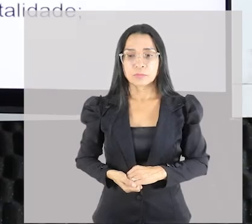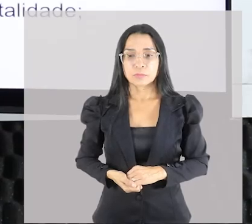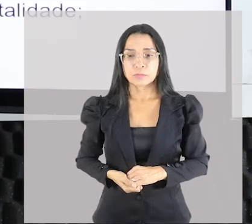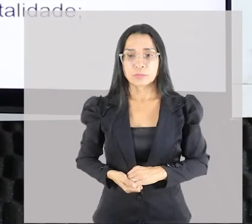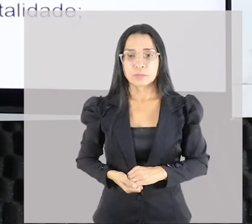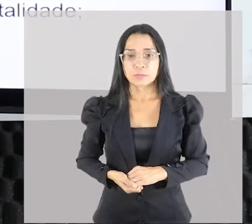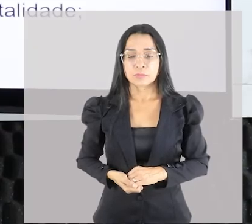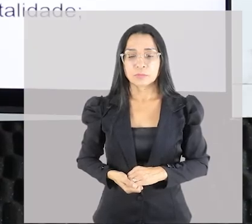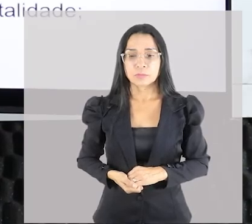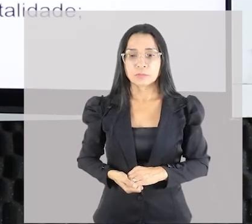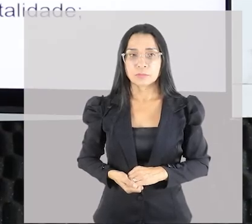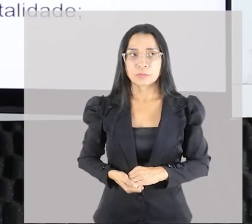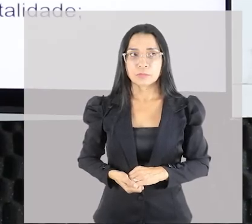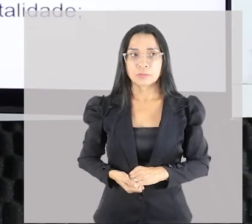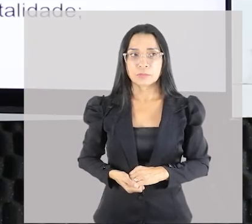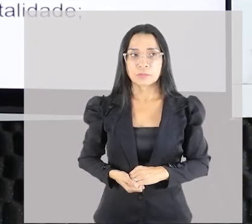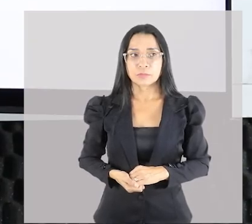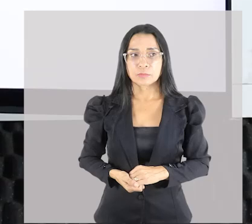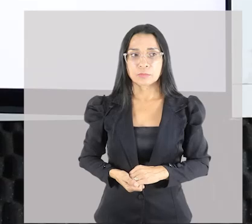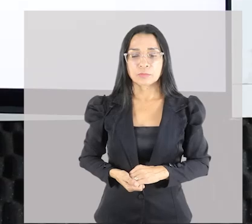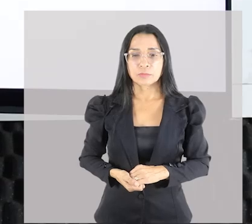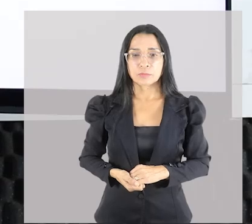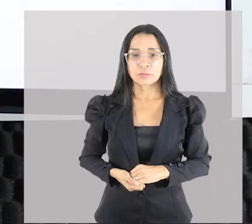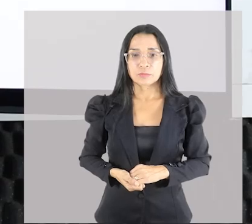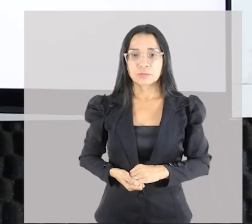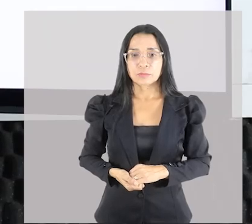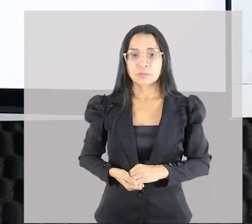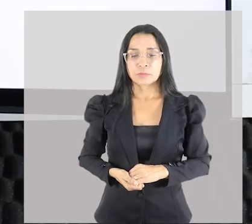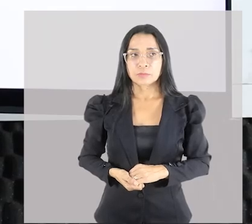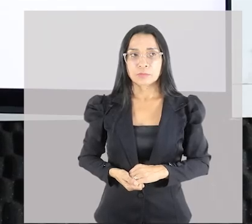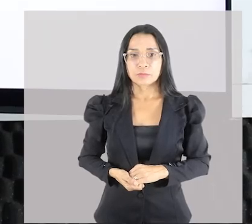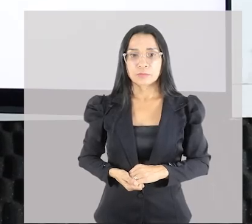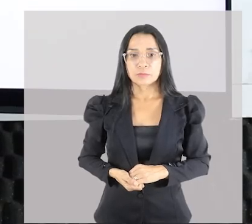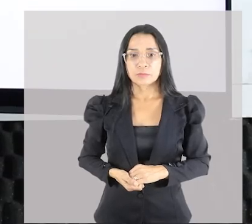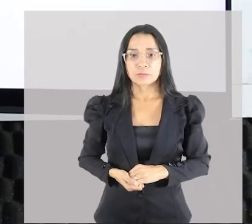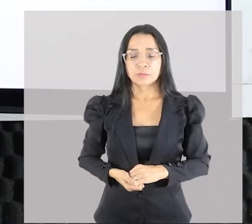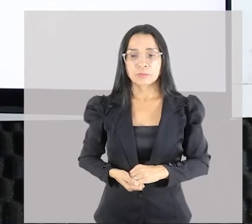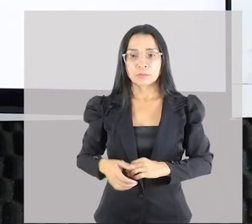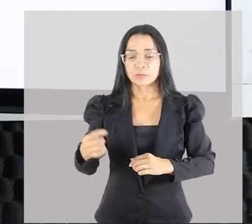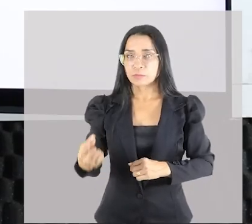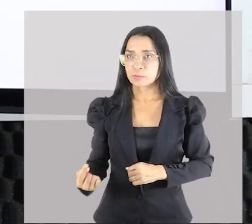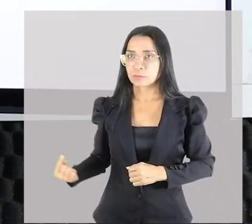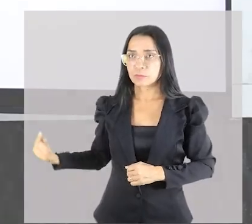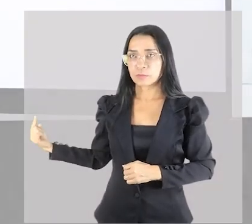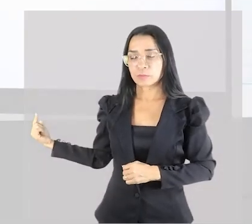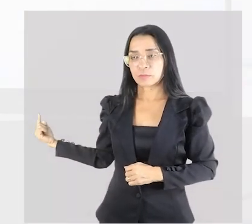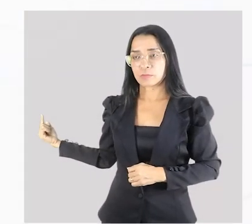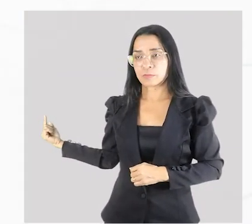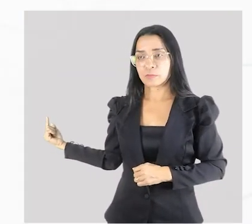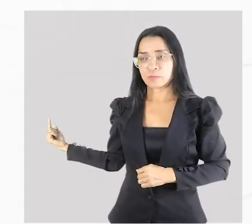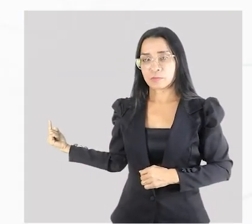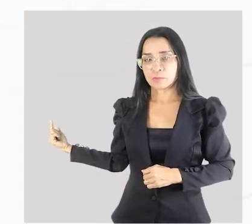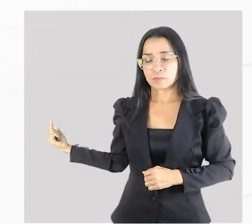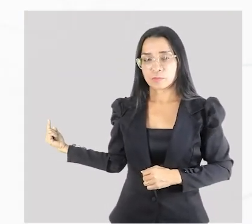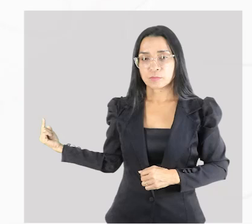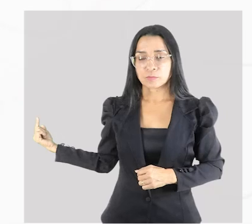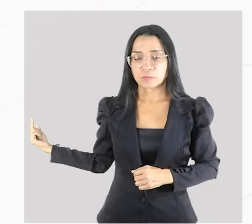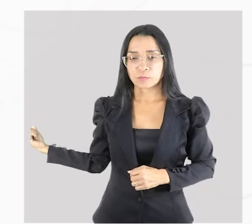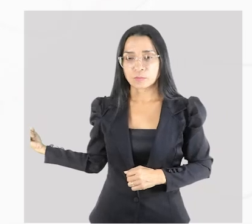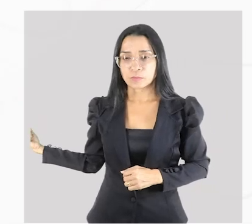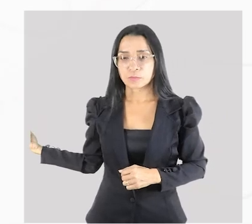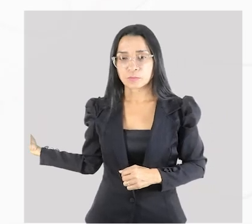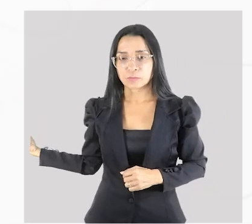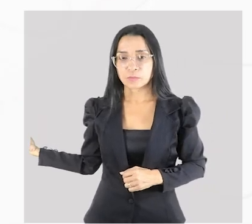negra, grande mortalidade, né? A queda da produtividade agrícola e fome, revoltas e fuga